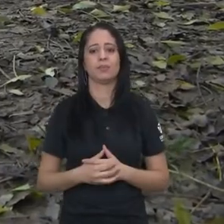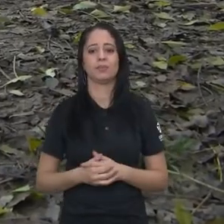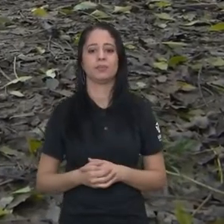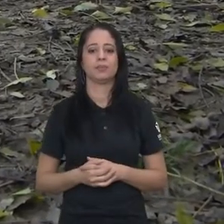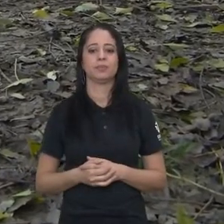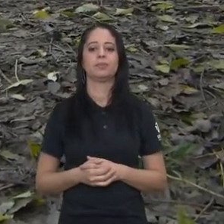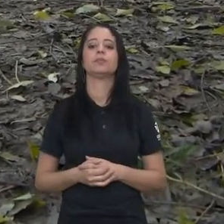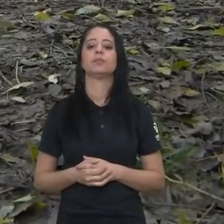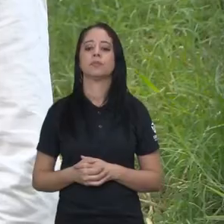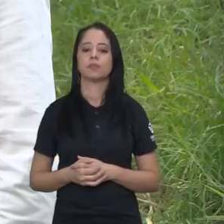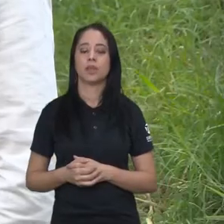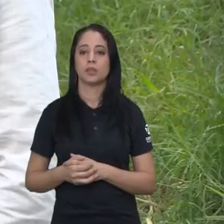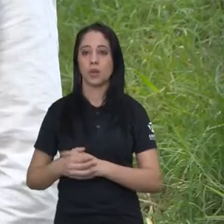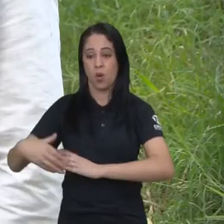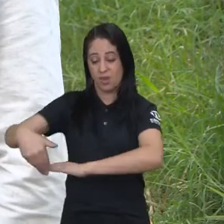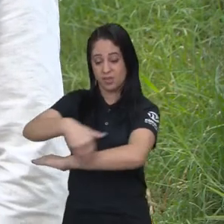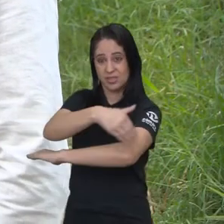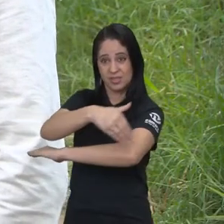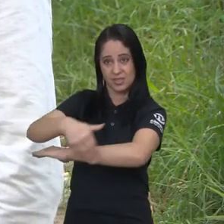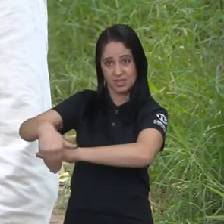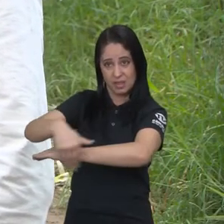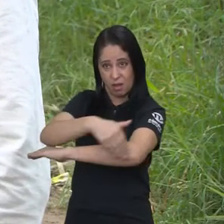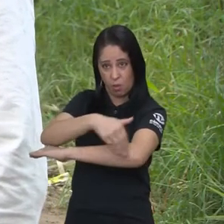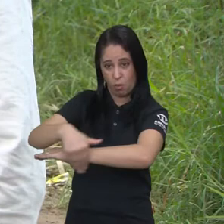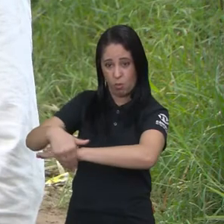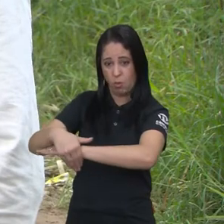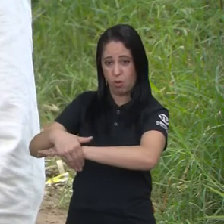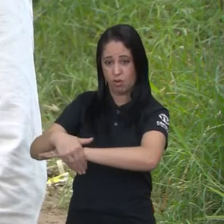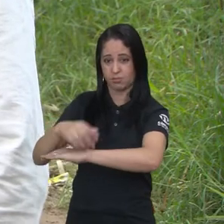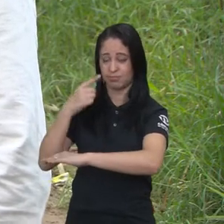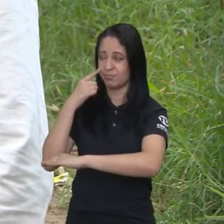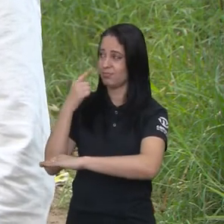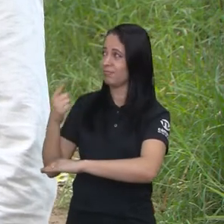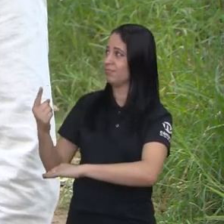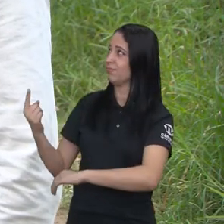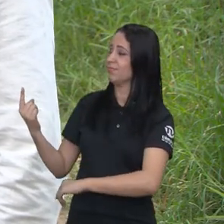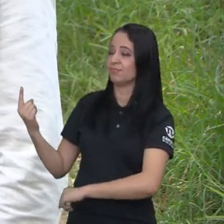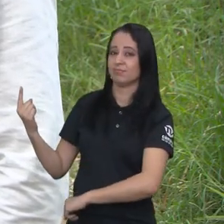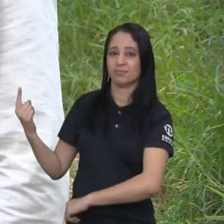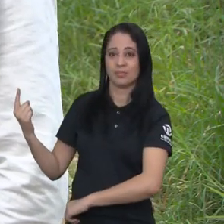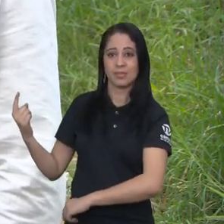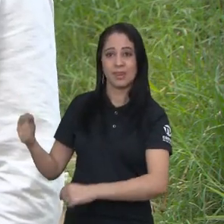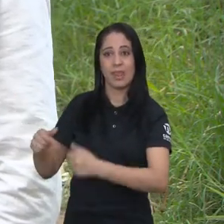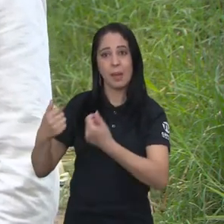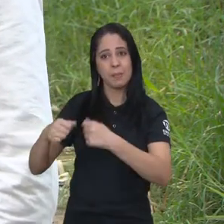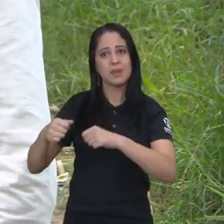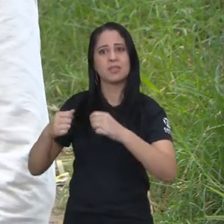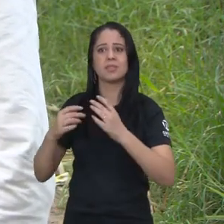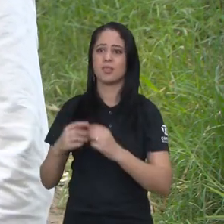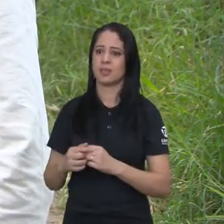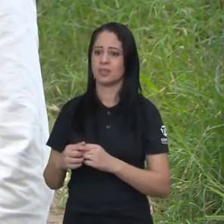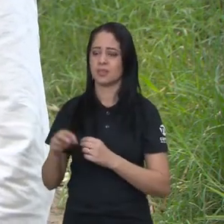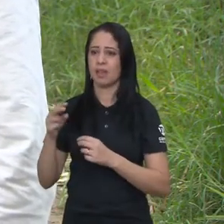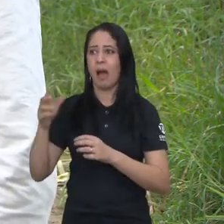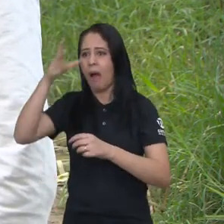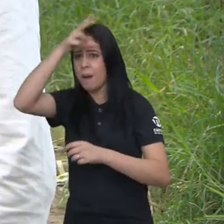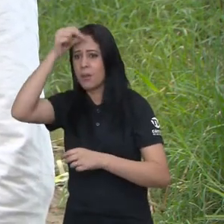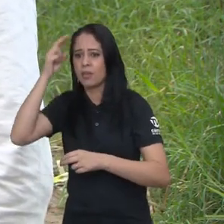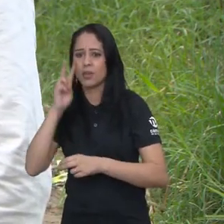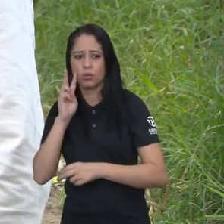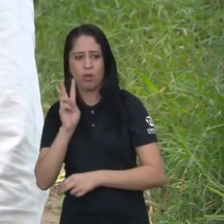de todos os moradores essa rua seria necessário tem um olhar mais Clínico aqui para